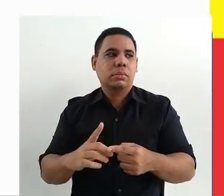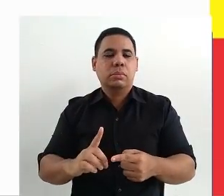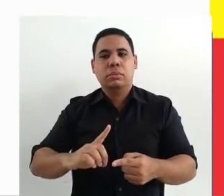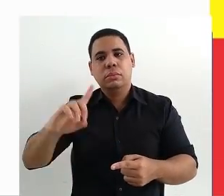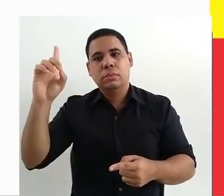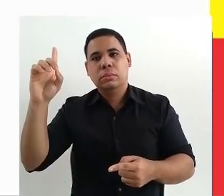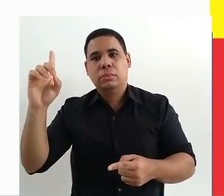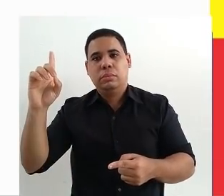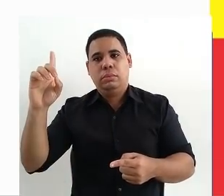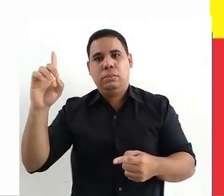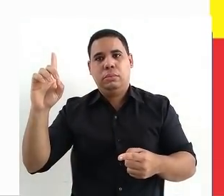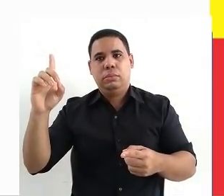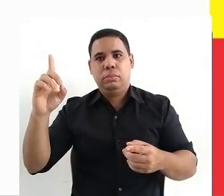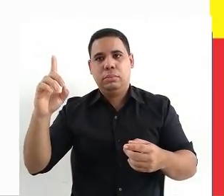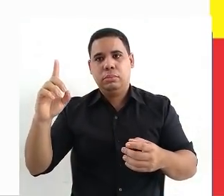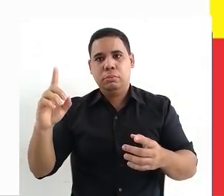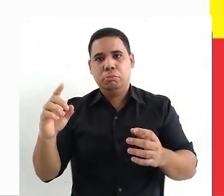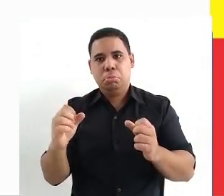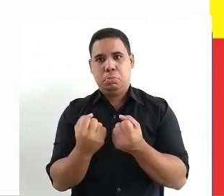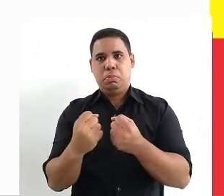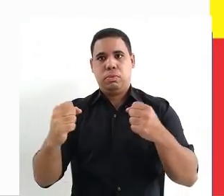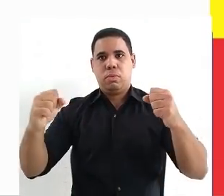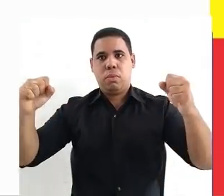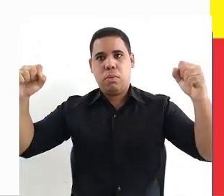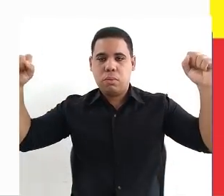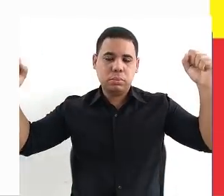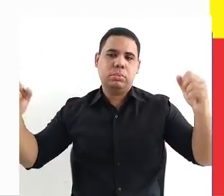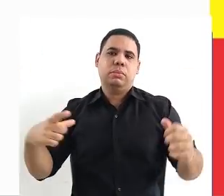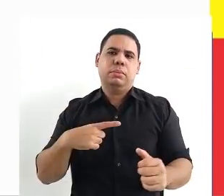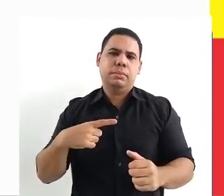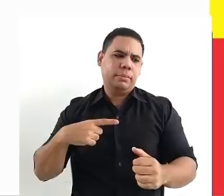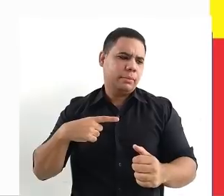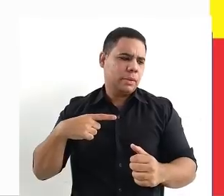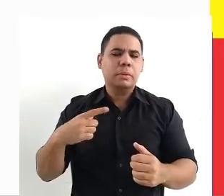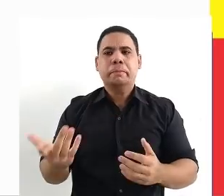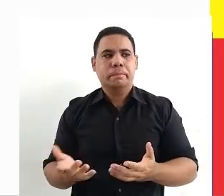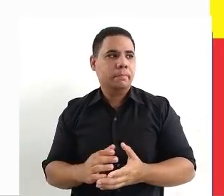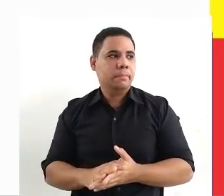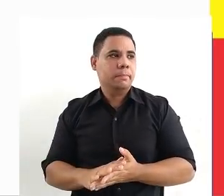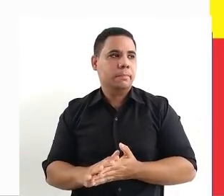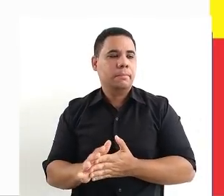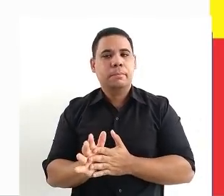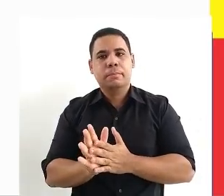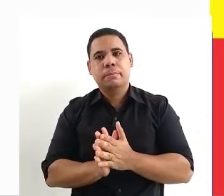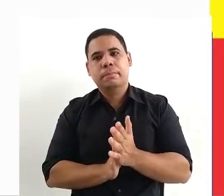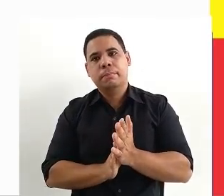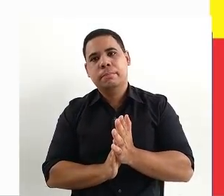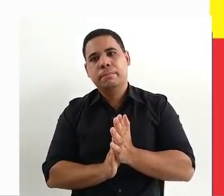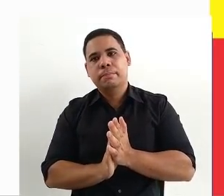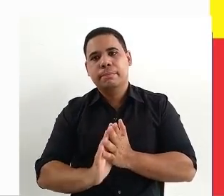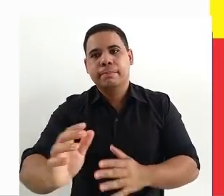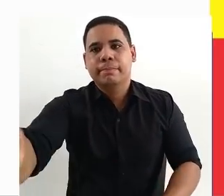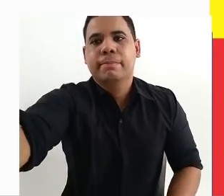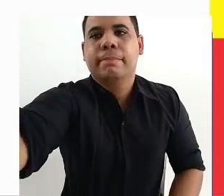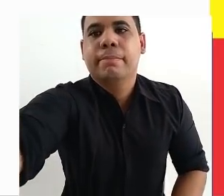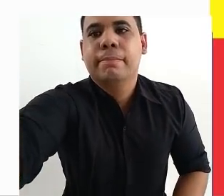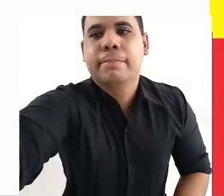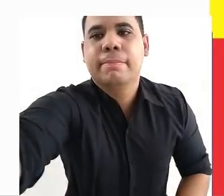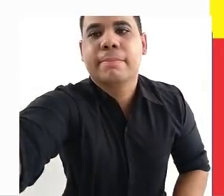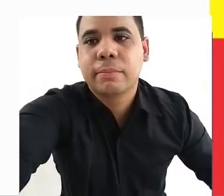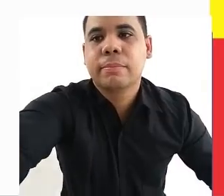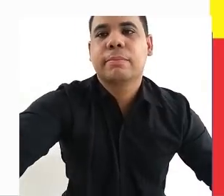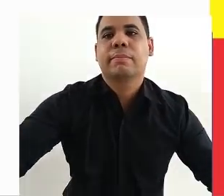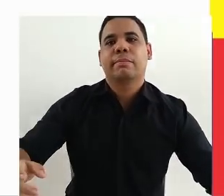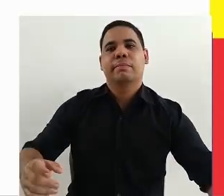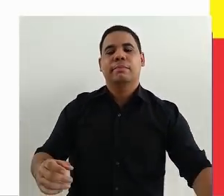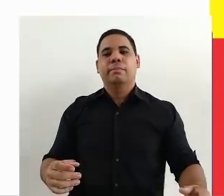poderes sobrenaturais. Você pode ver aí na sua tela, que eu até tentei representar, que simplesmente não havia espaço para